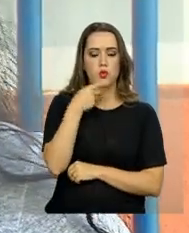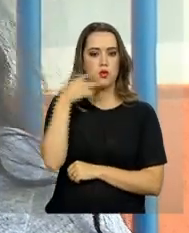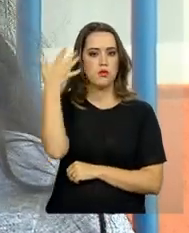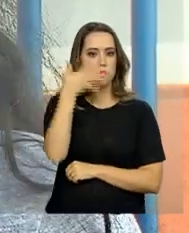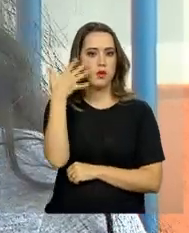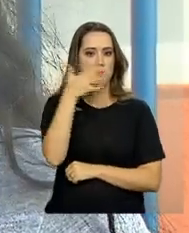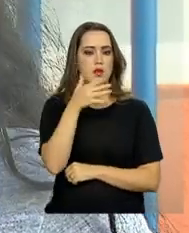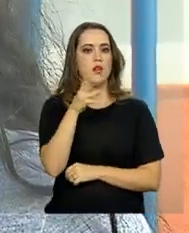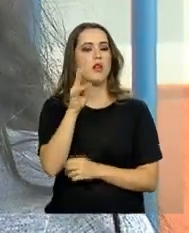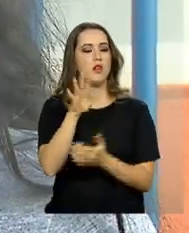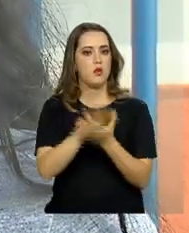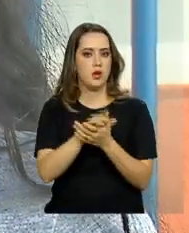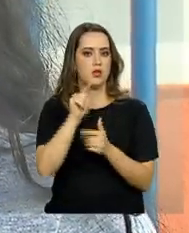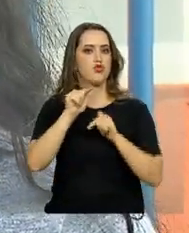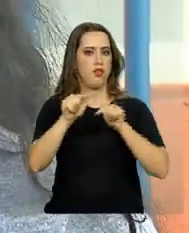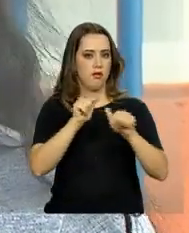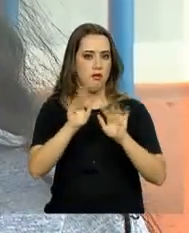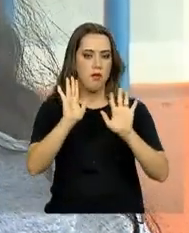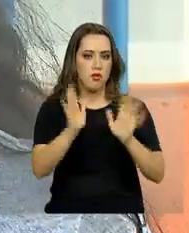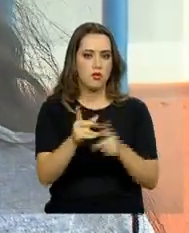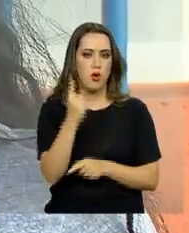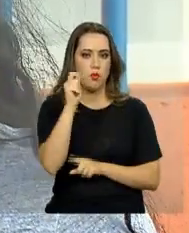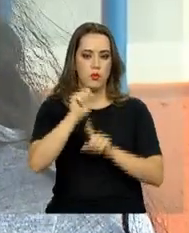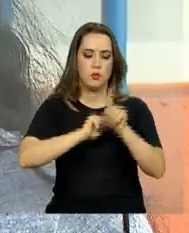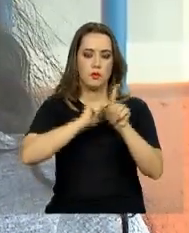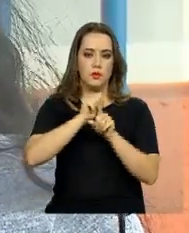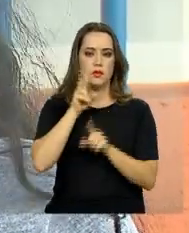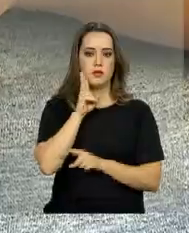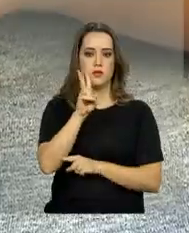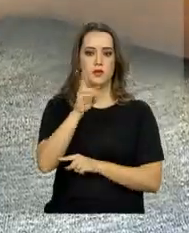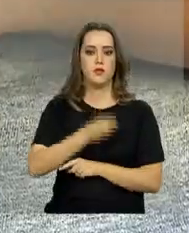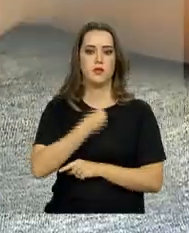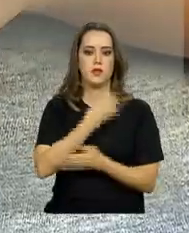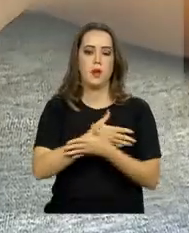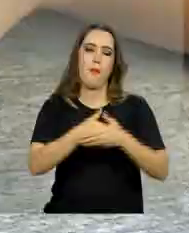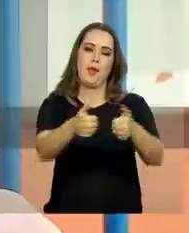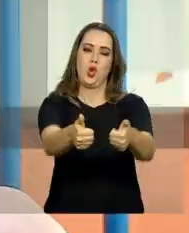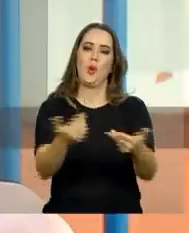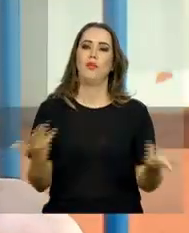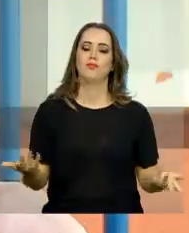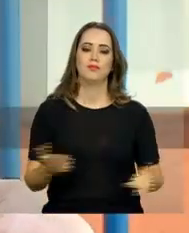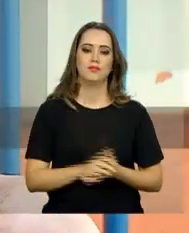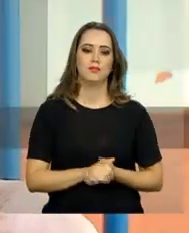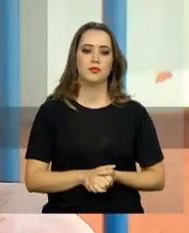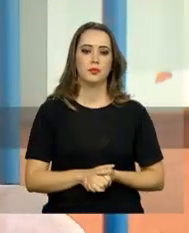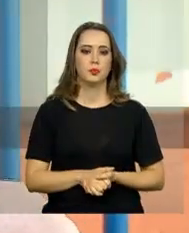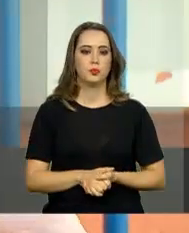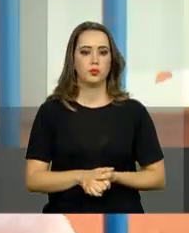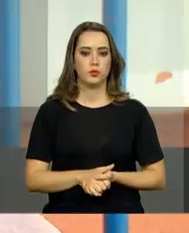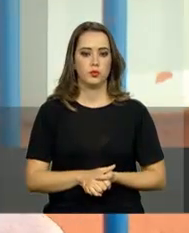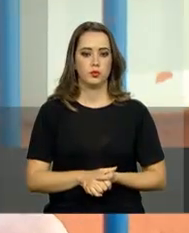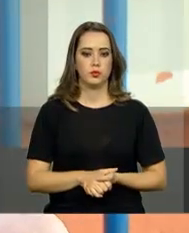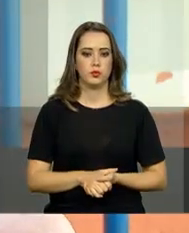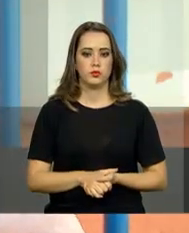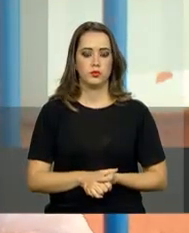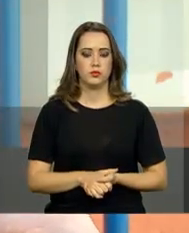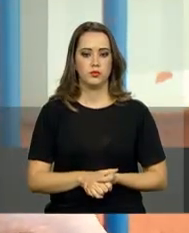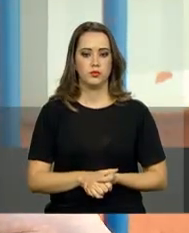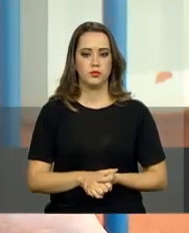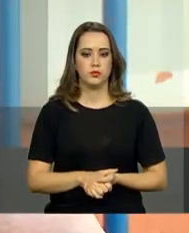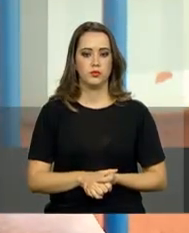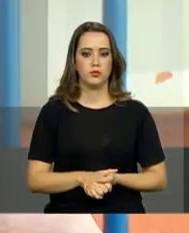que o marido já conseguiu um emprego em um mês viu a vida da família mudar para melhor graças e hare onde a minha esposa